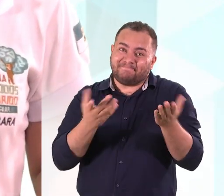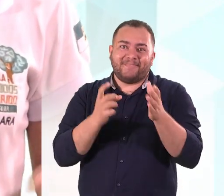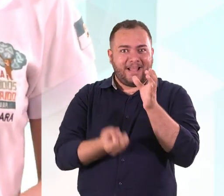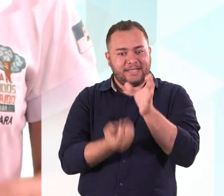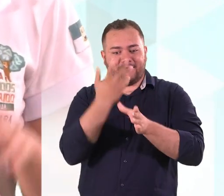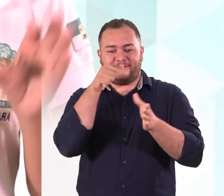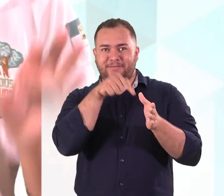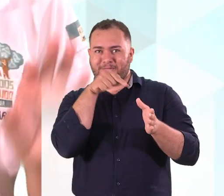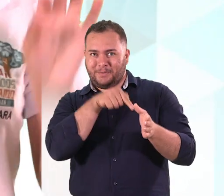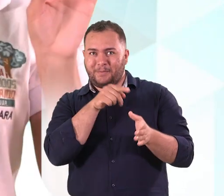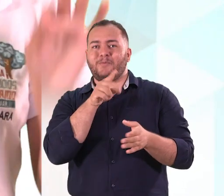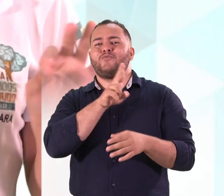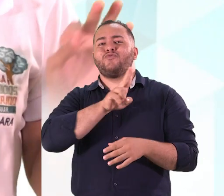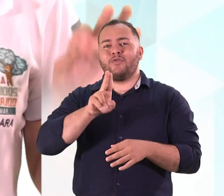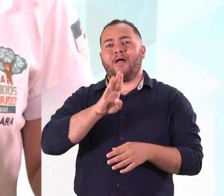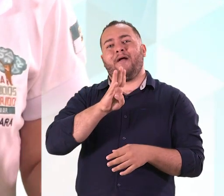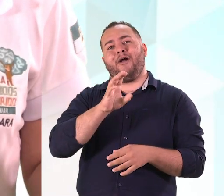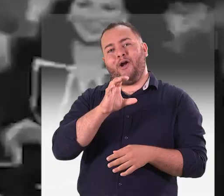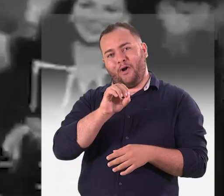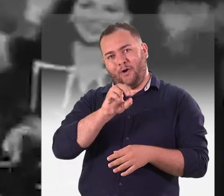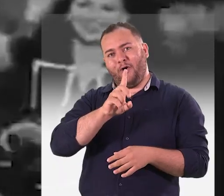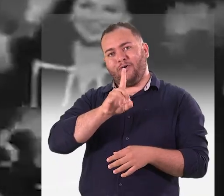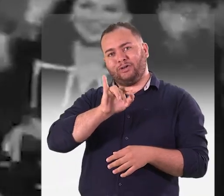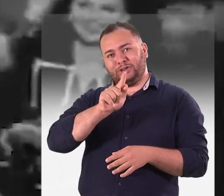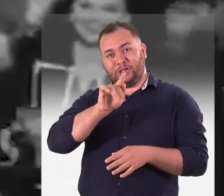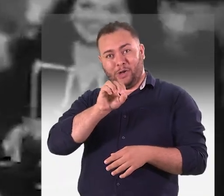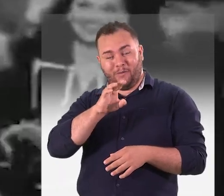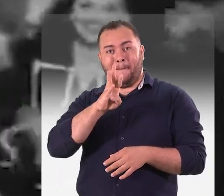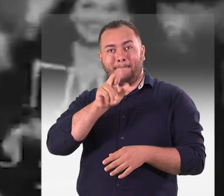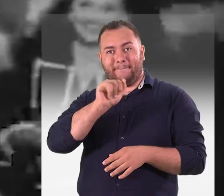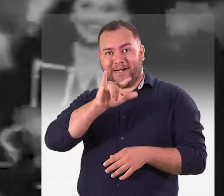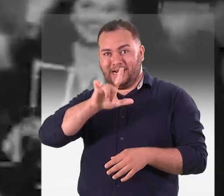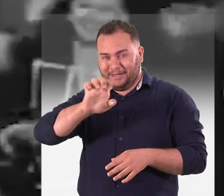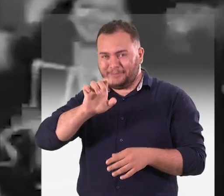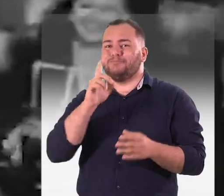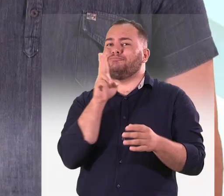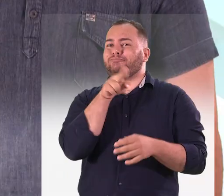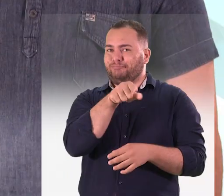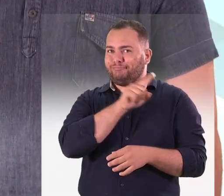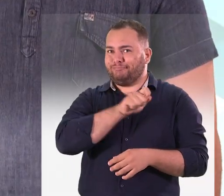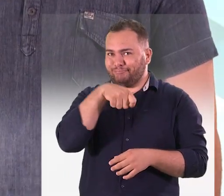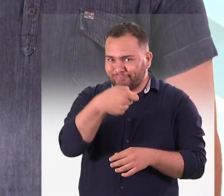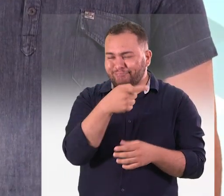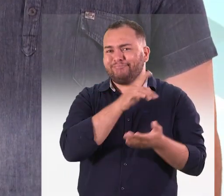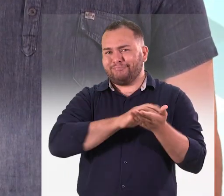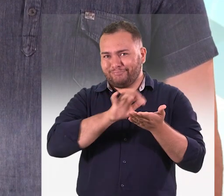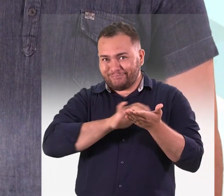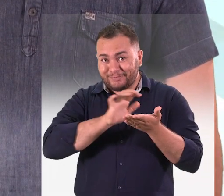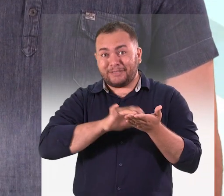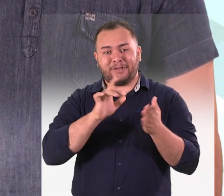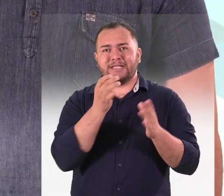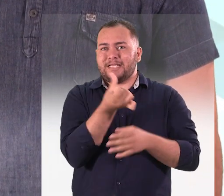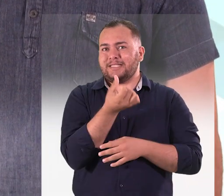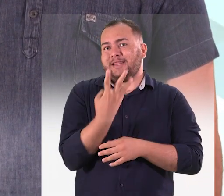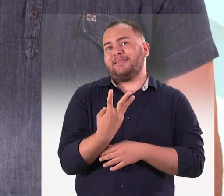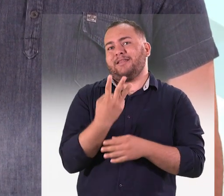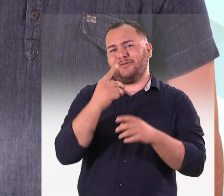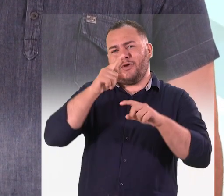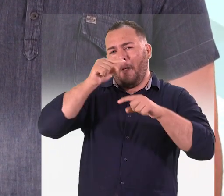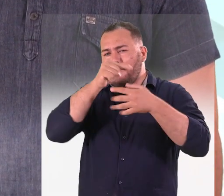reeleição recebeu o nome de código braille onde as 63 combinações